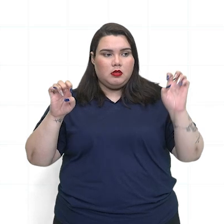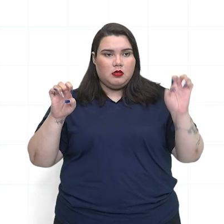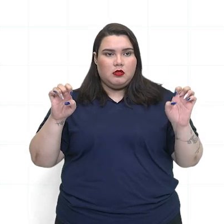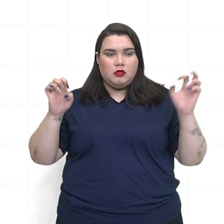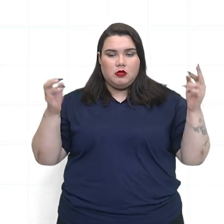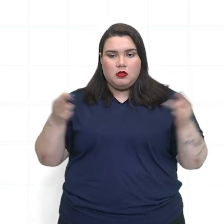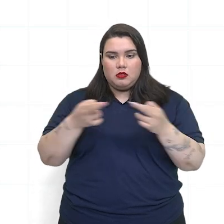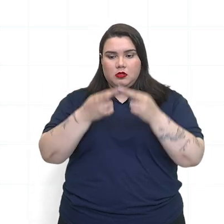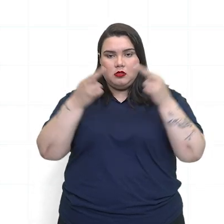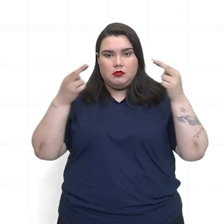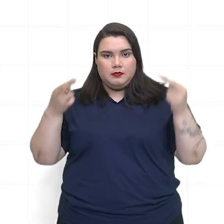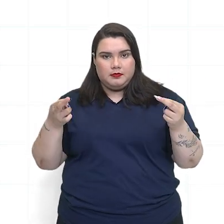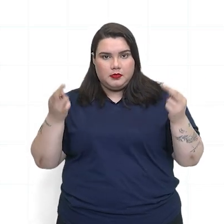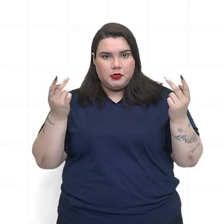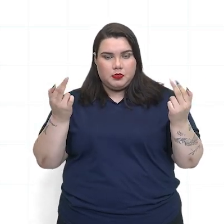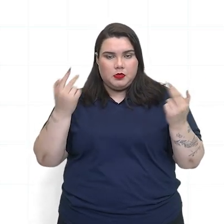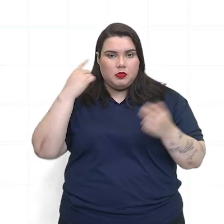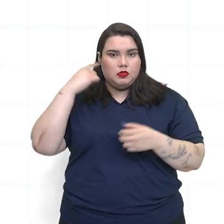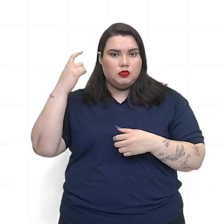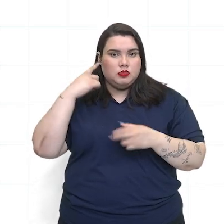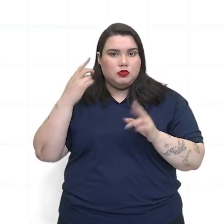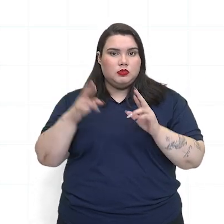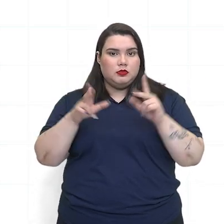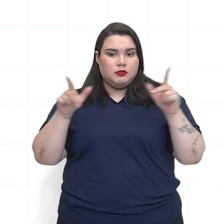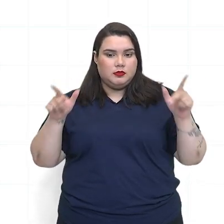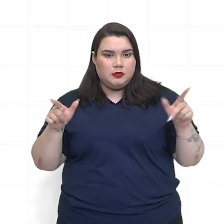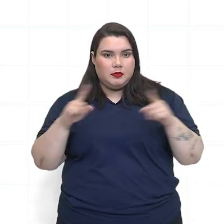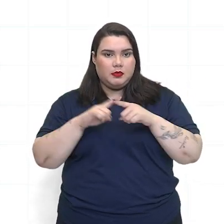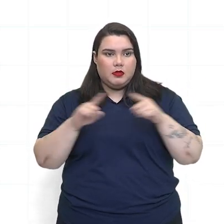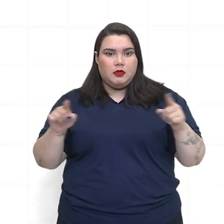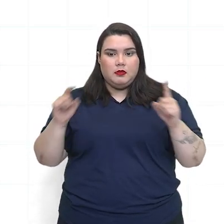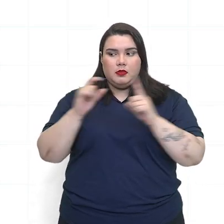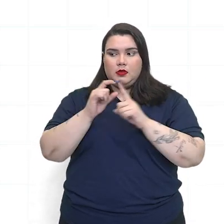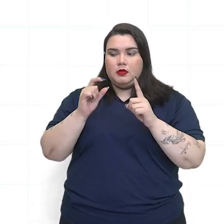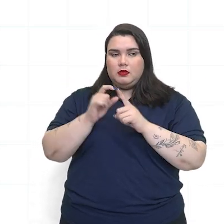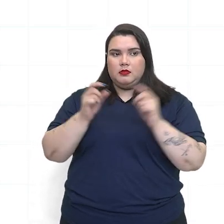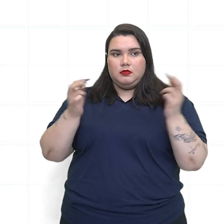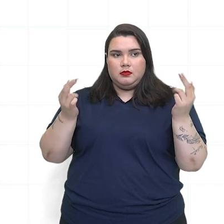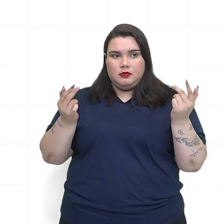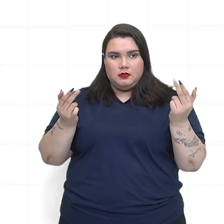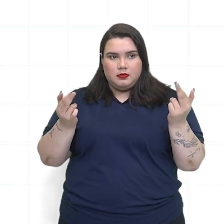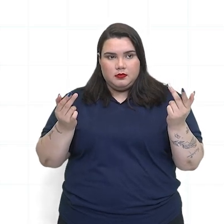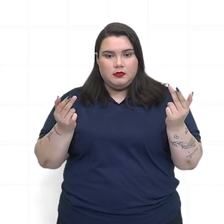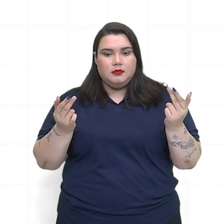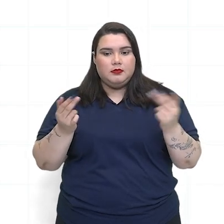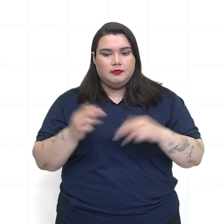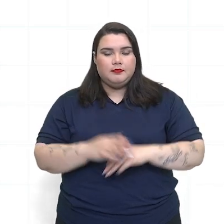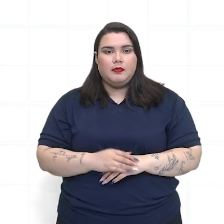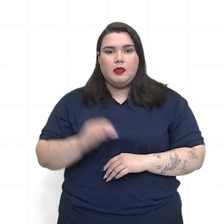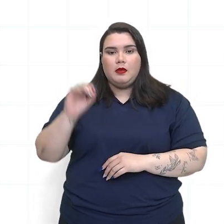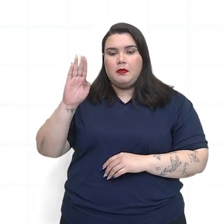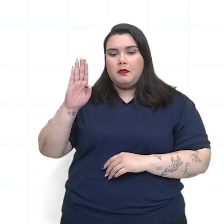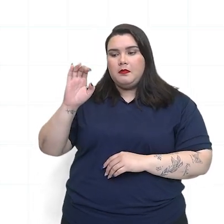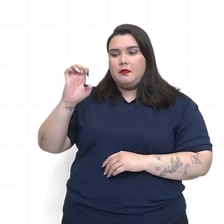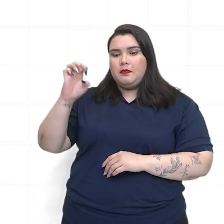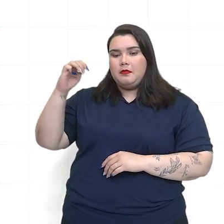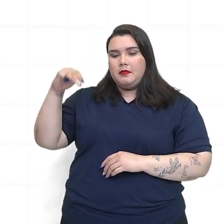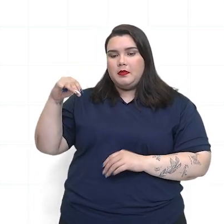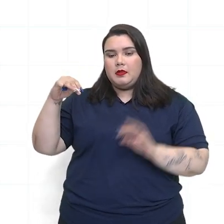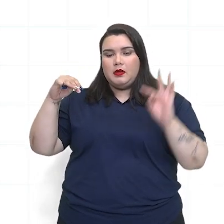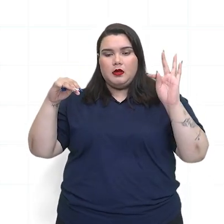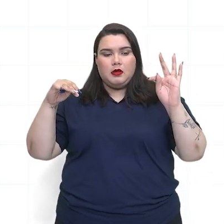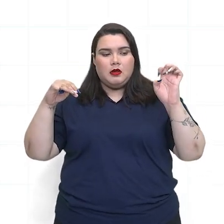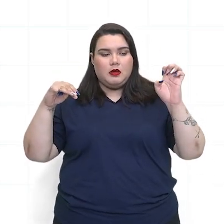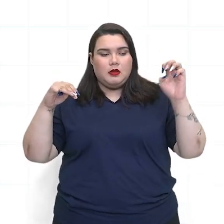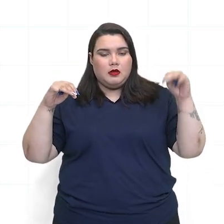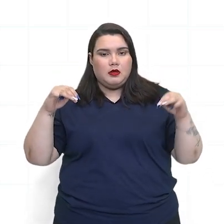sonorização estar um pouco diferente, mas a palavra é a mesma, então nós temos rimas perfeitas. Bem, contém, também